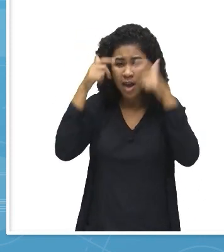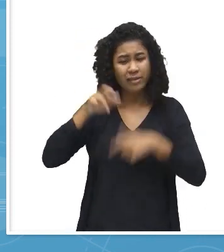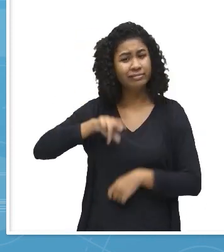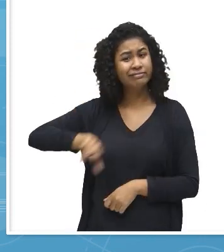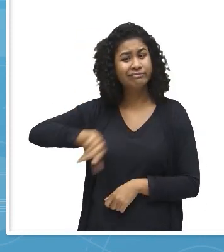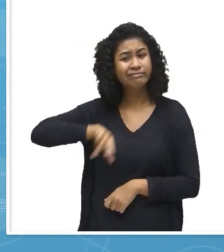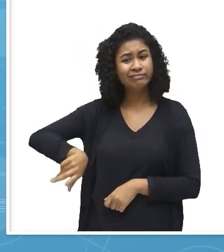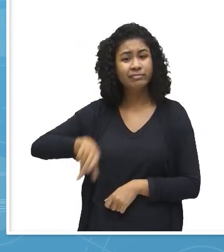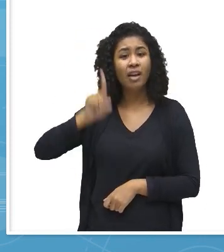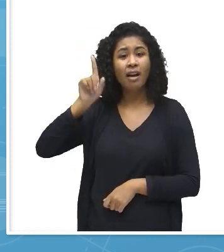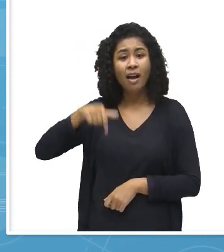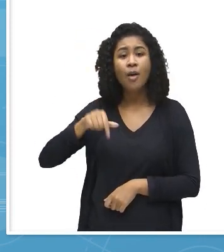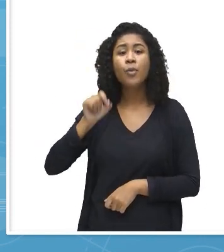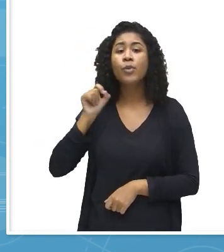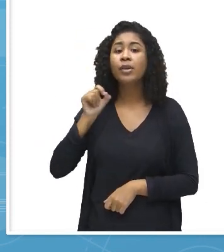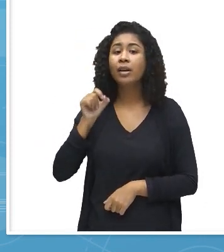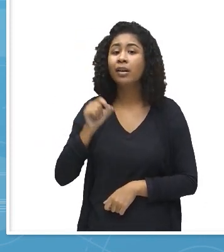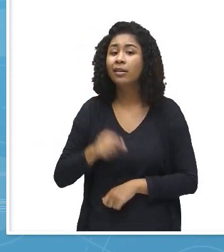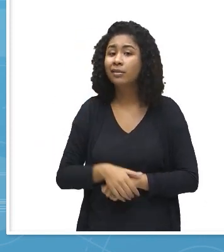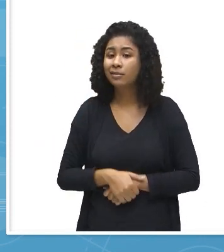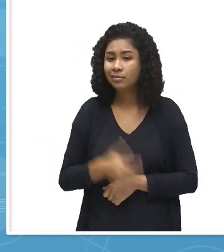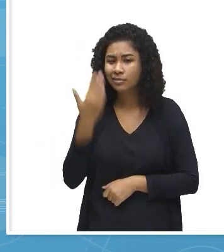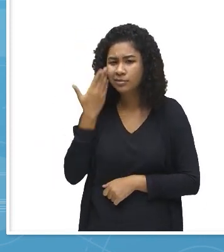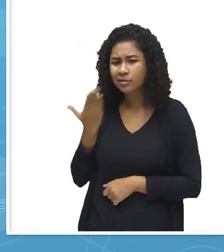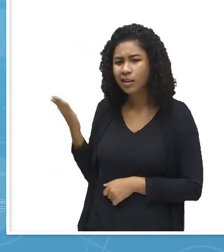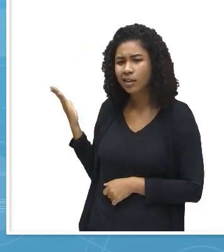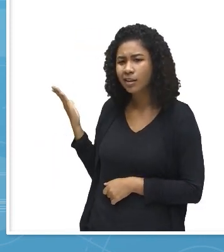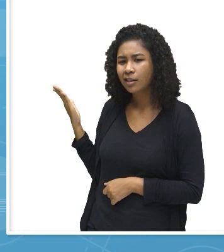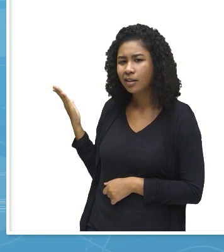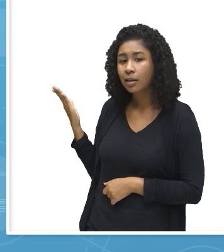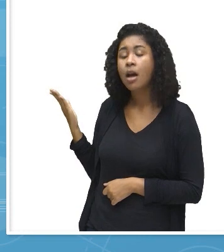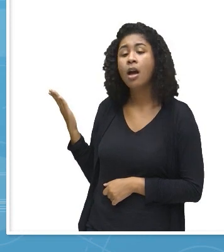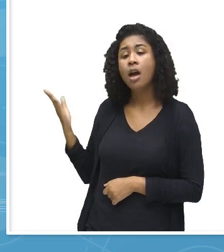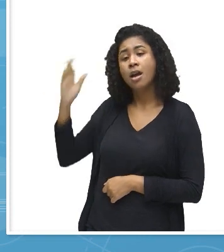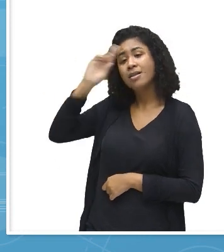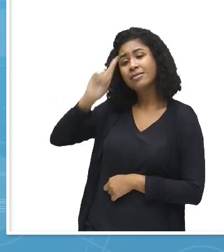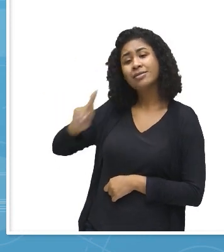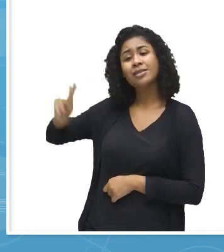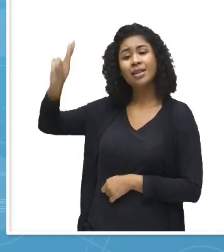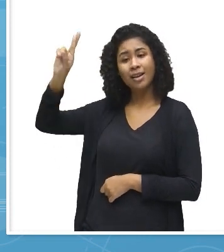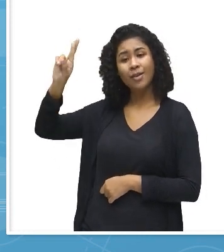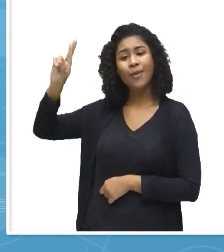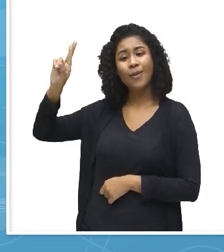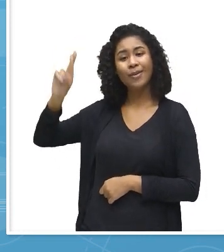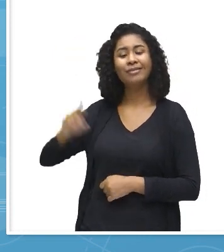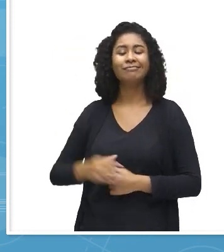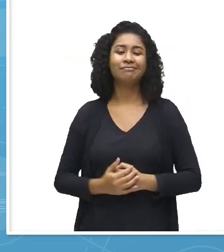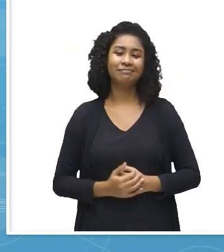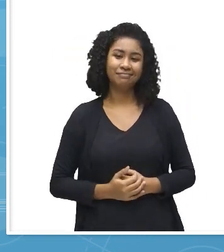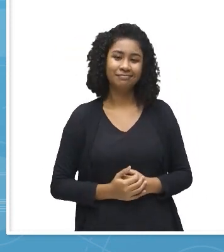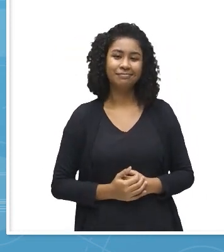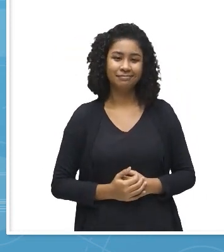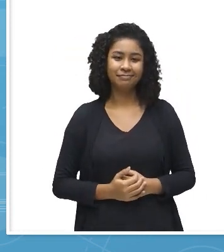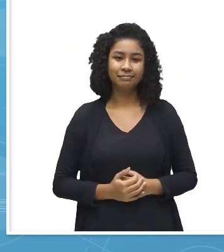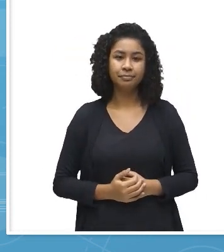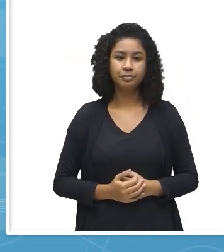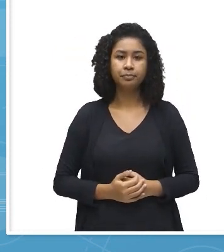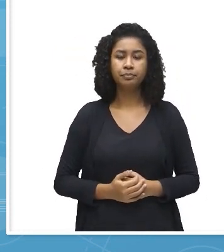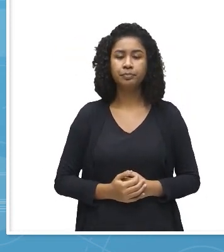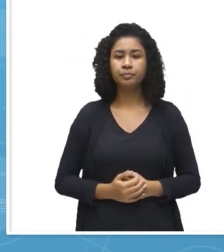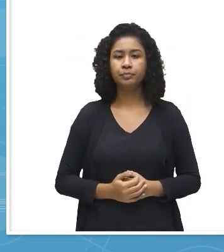está aqui, centralizado aqui na imagem, é do senhor feudal, né? E a gente vê aí ao